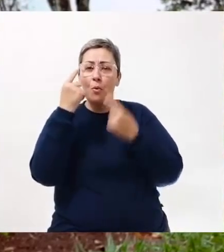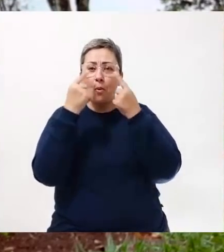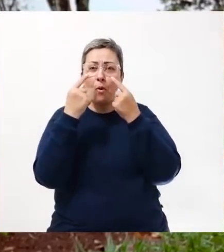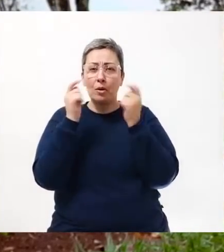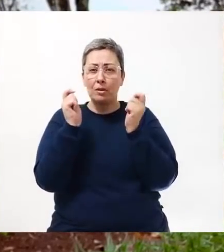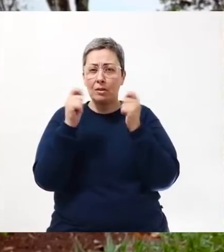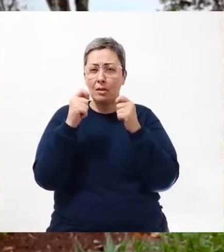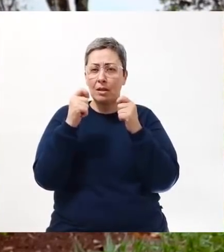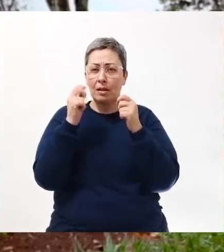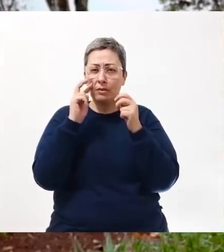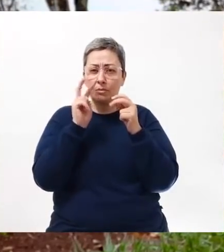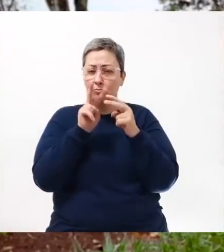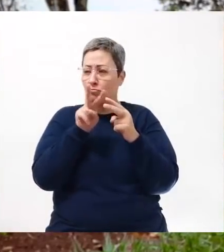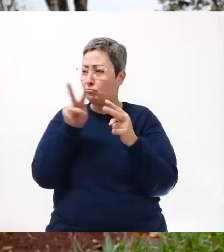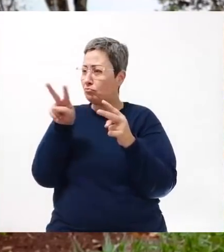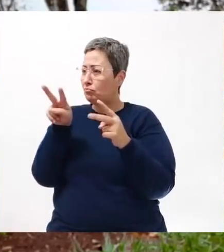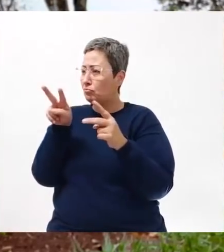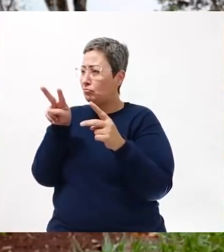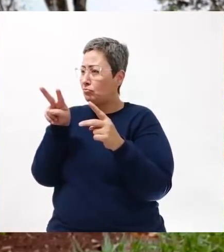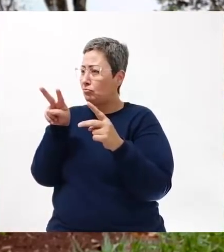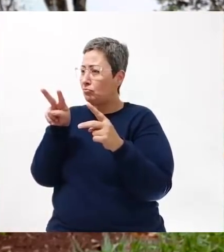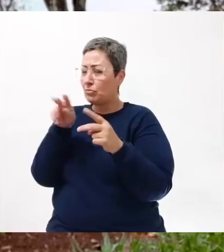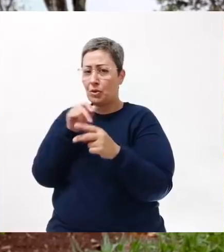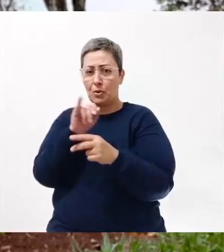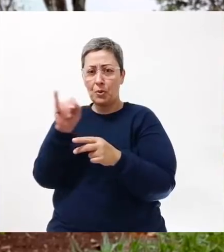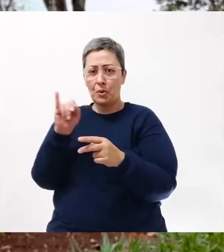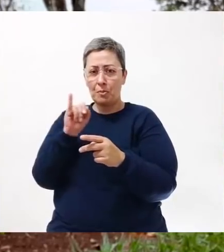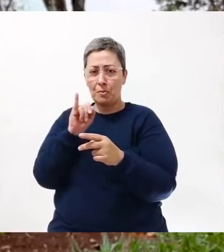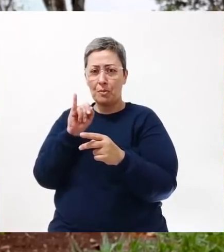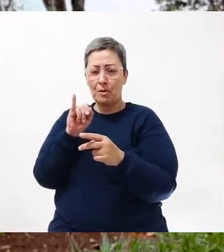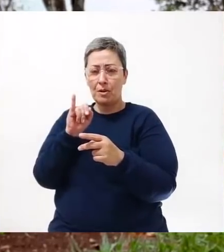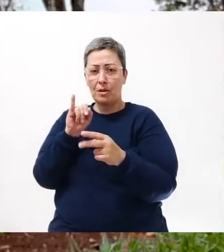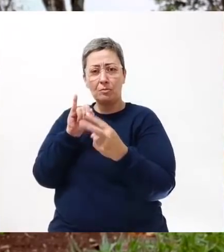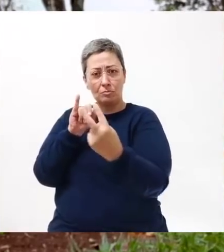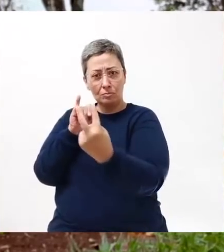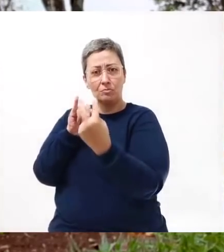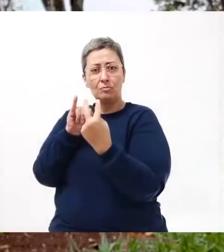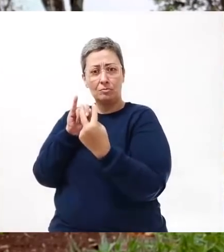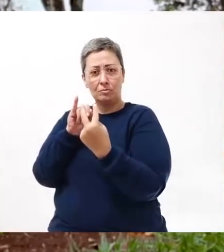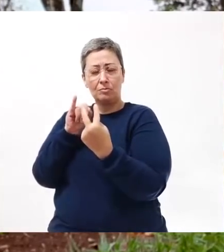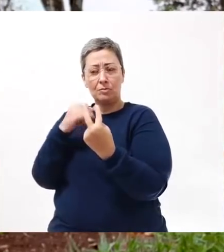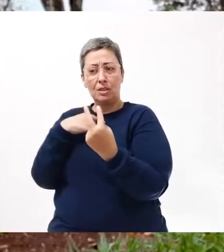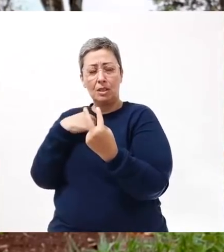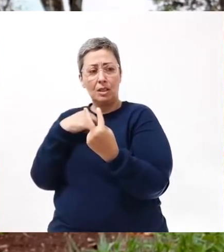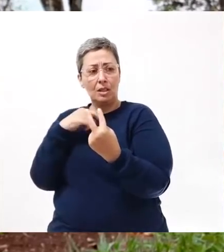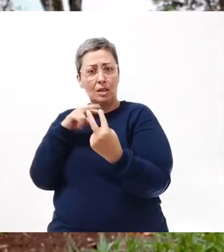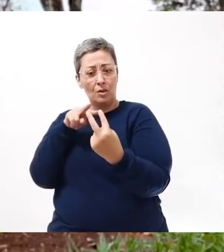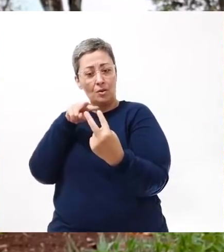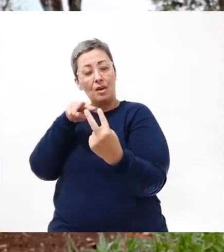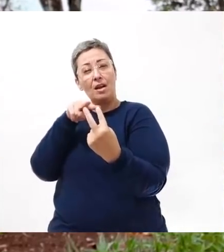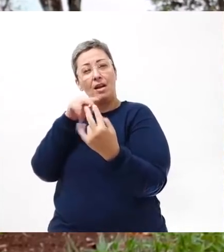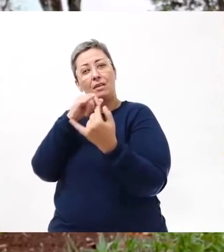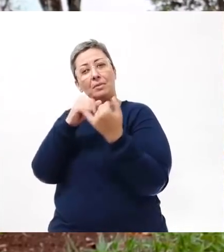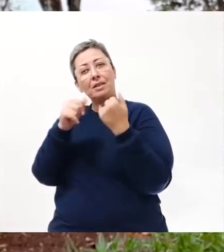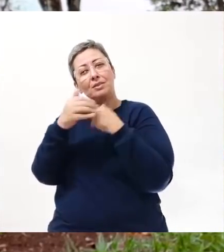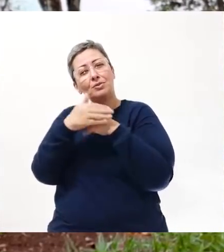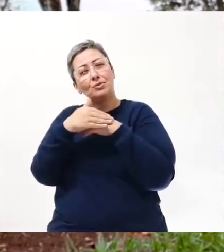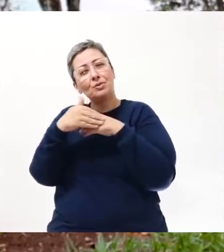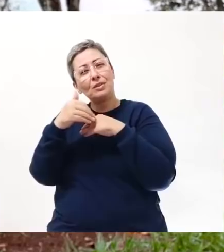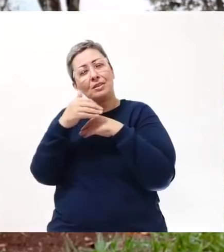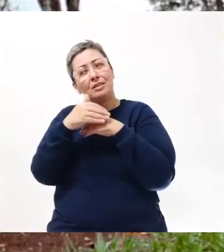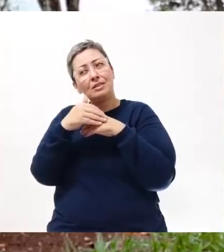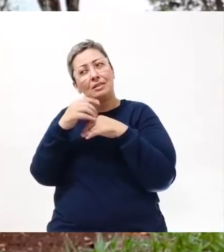Com os olhos, olhamos nossos irmãos e eles nos olham. Tem olhares que